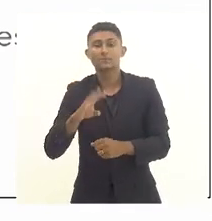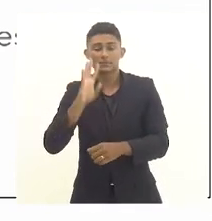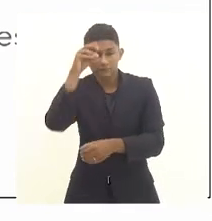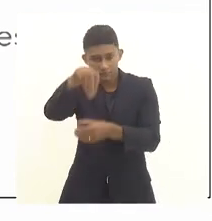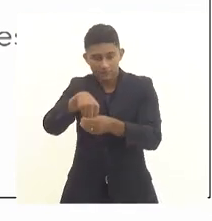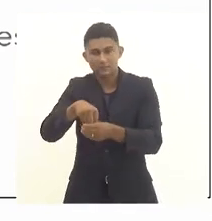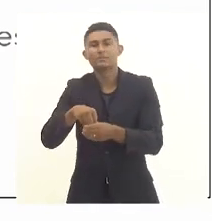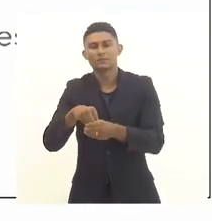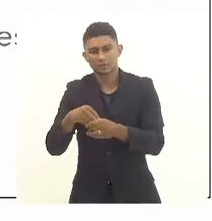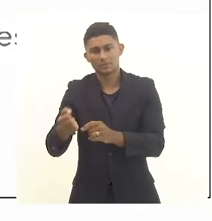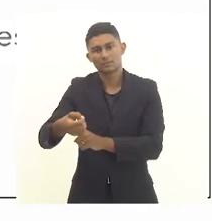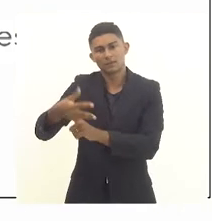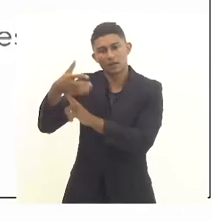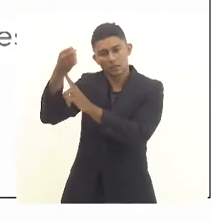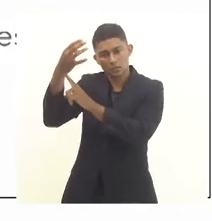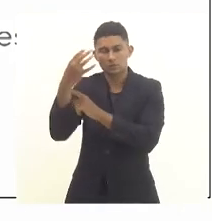4G,